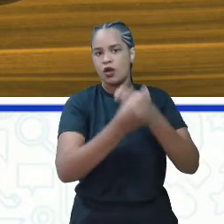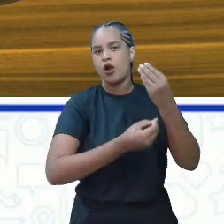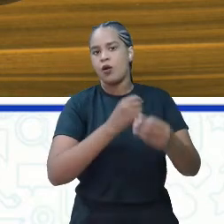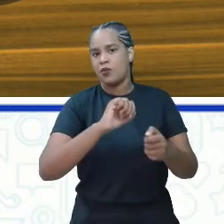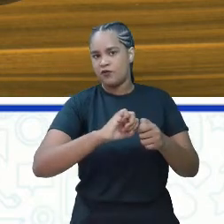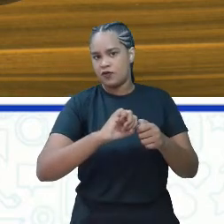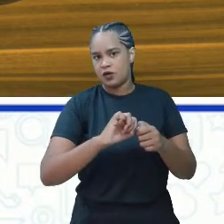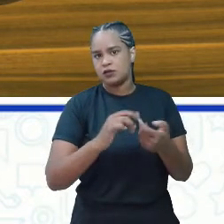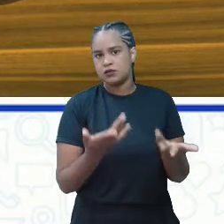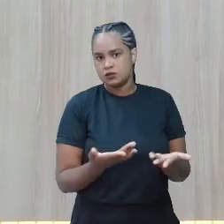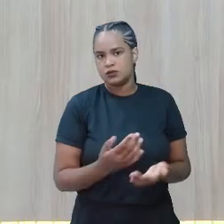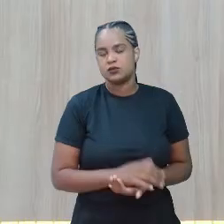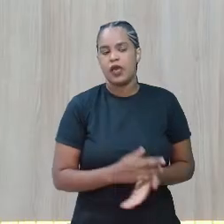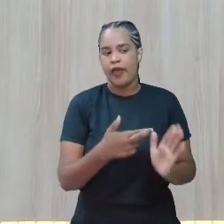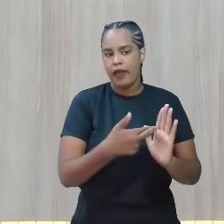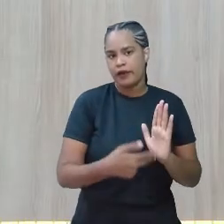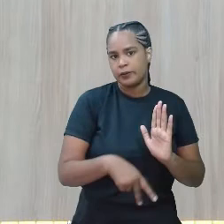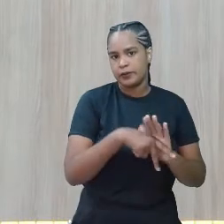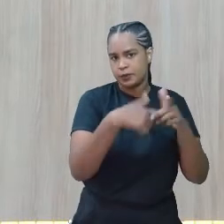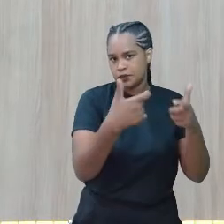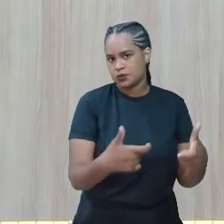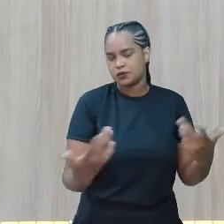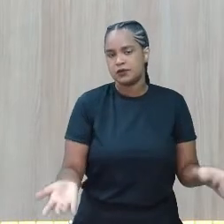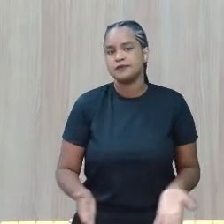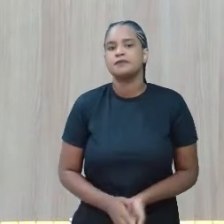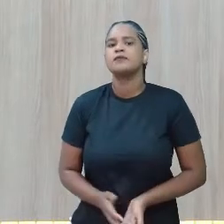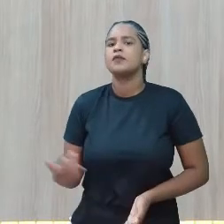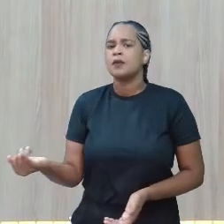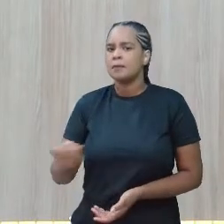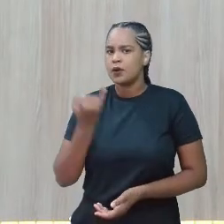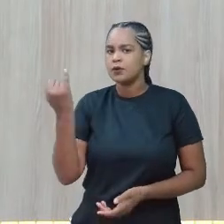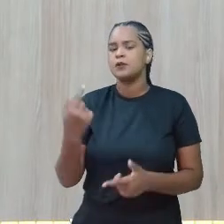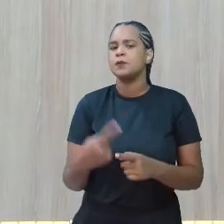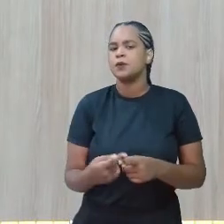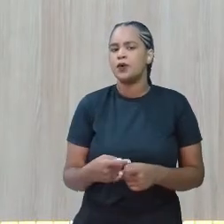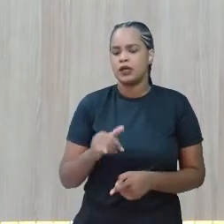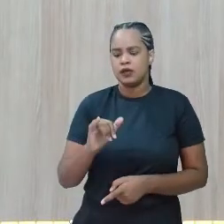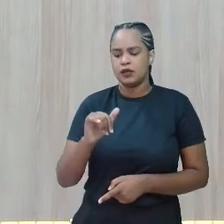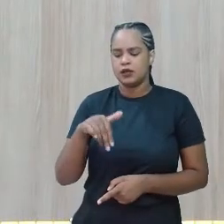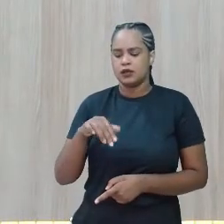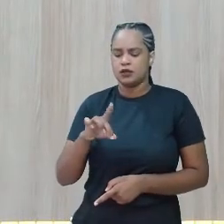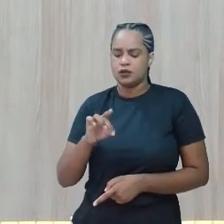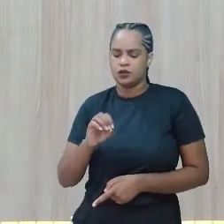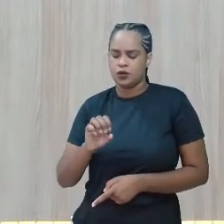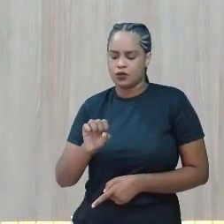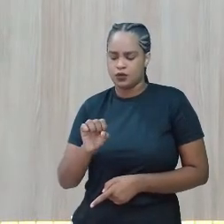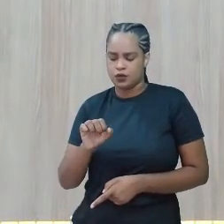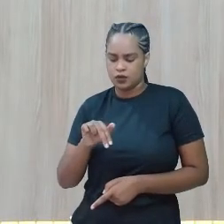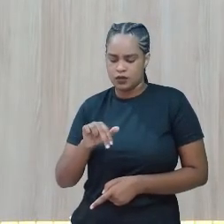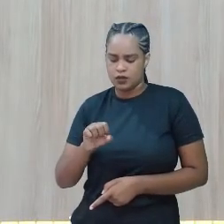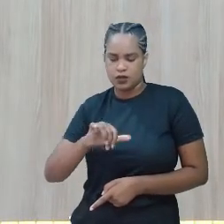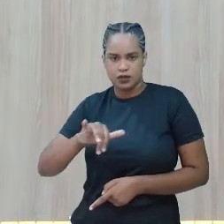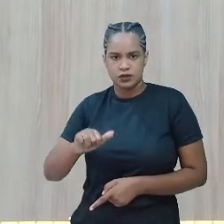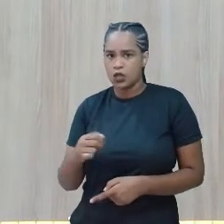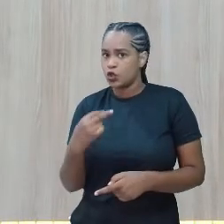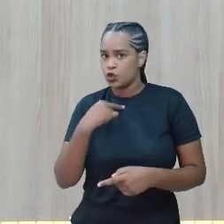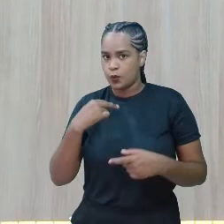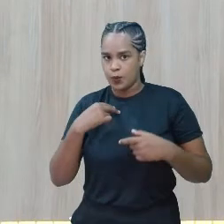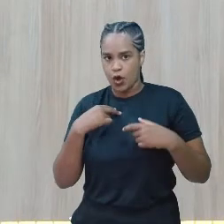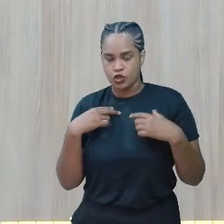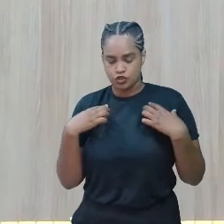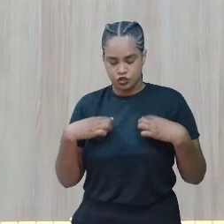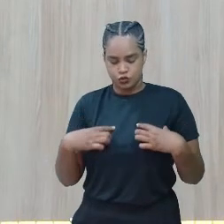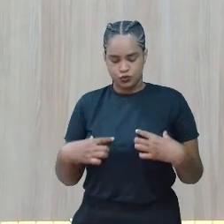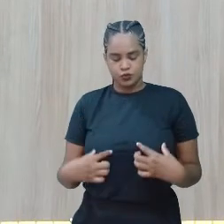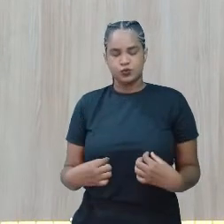que é permitido. E aí é importante, porque na Indonésia as meninas, não é? Magali e Mônica não podem usar